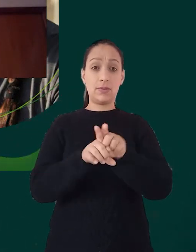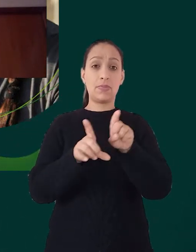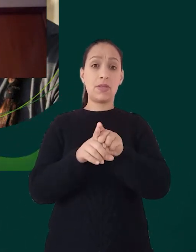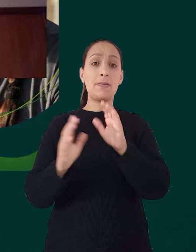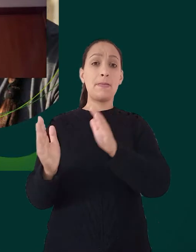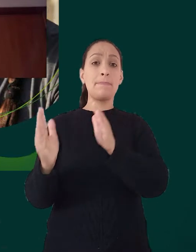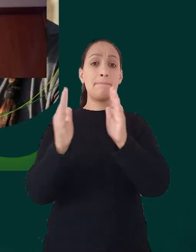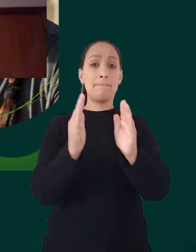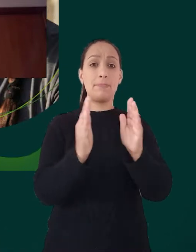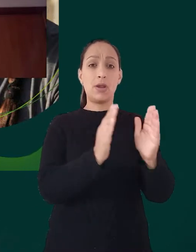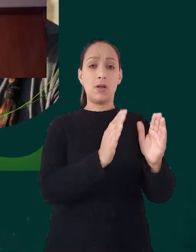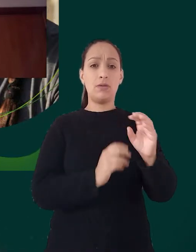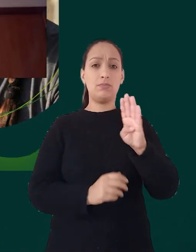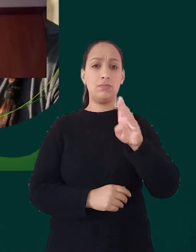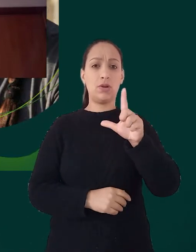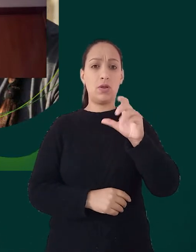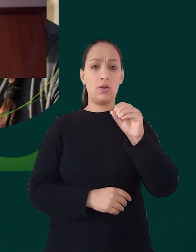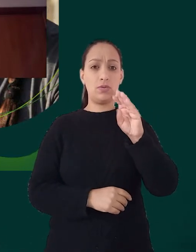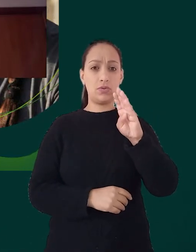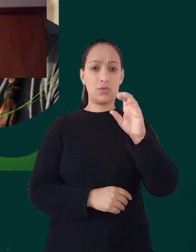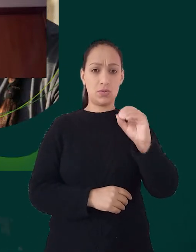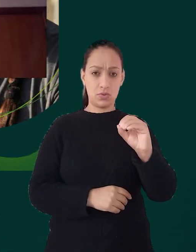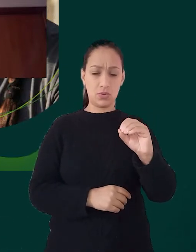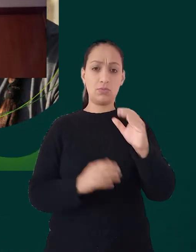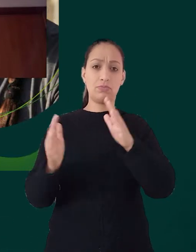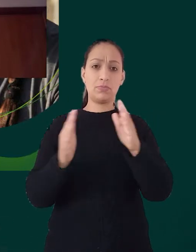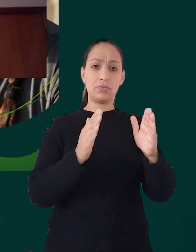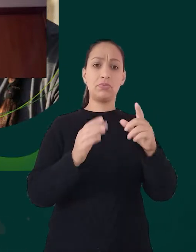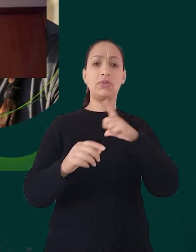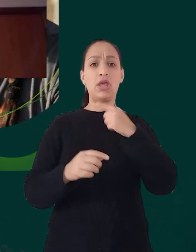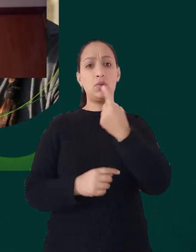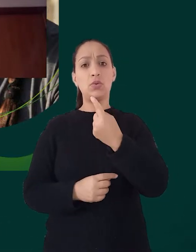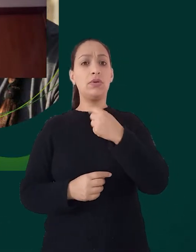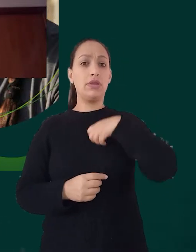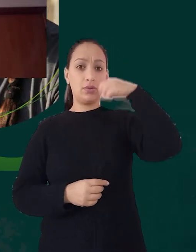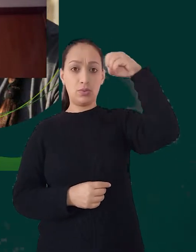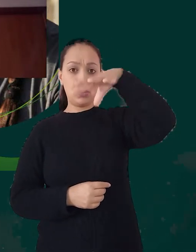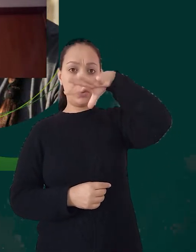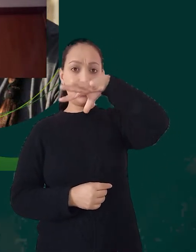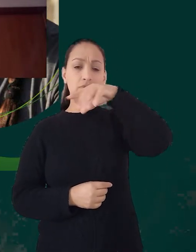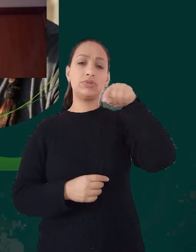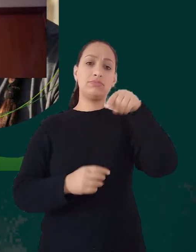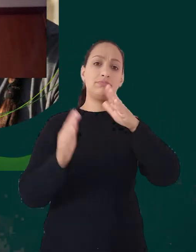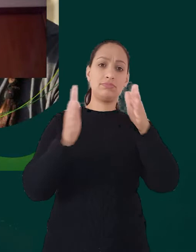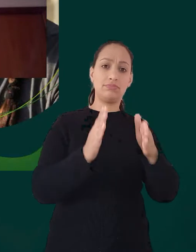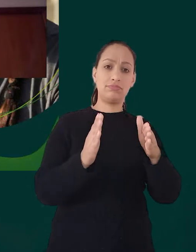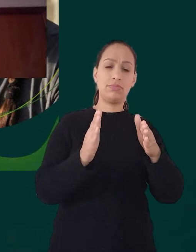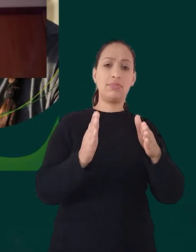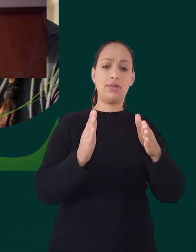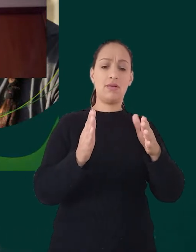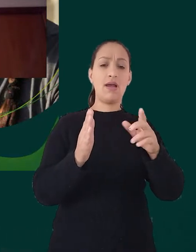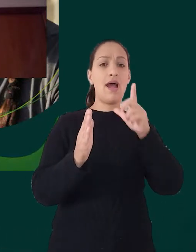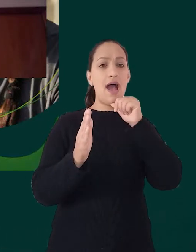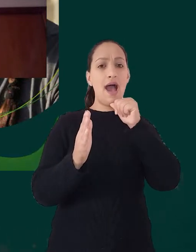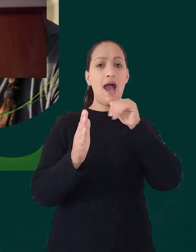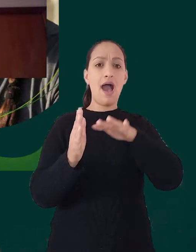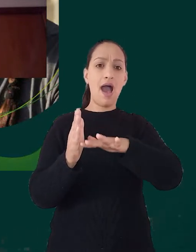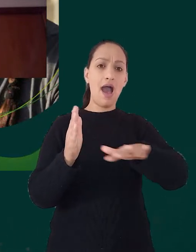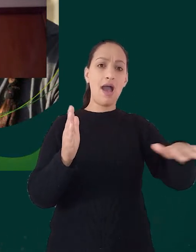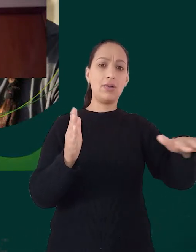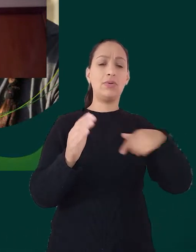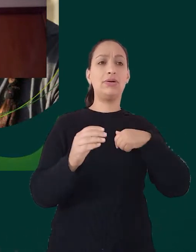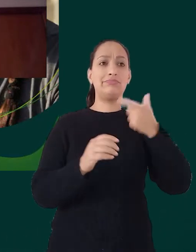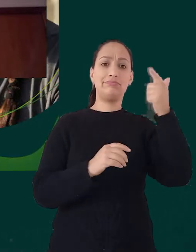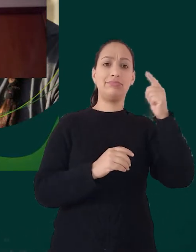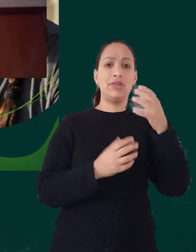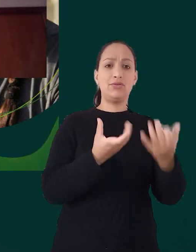Porque tu tem certos blocos que emanam luz, tu tem blocos que são de lava, de água,